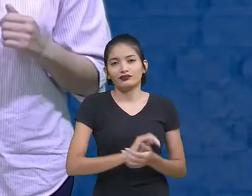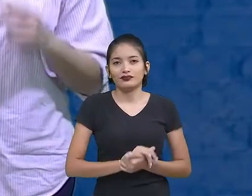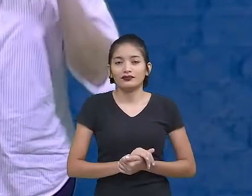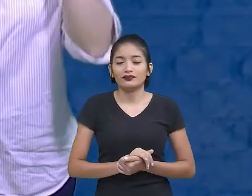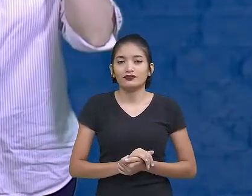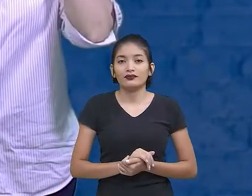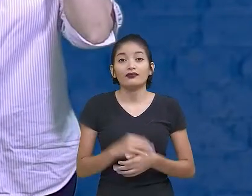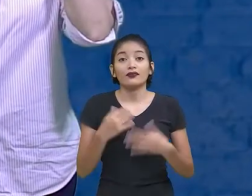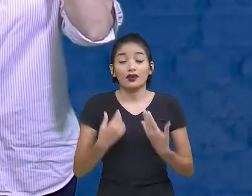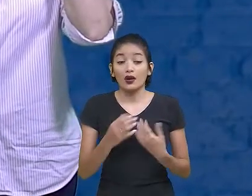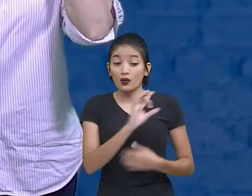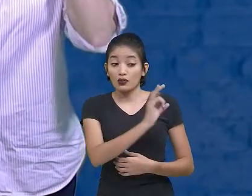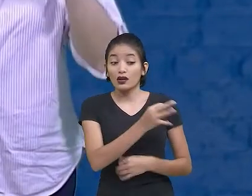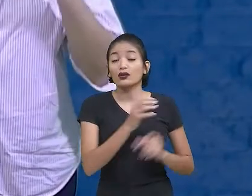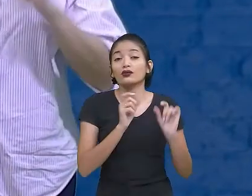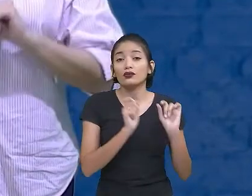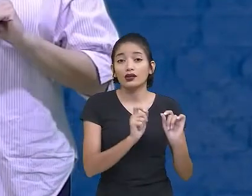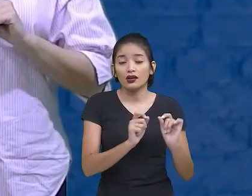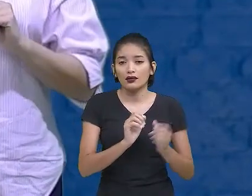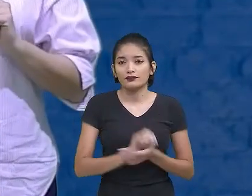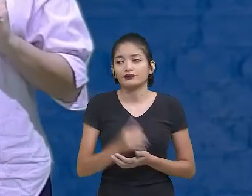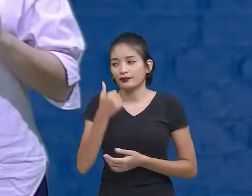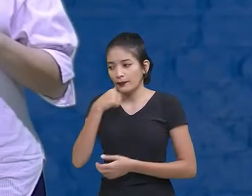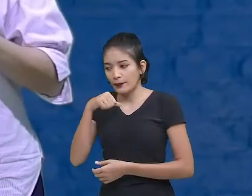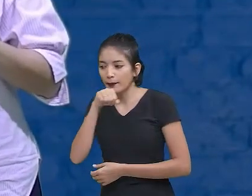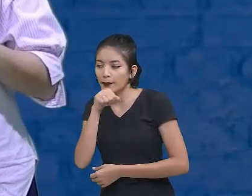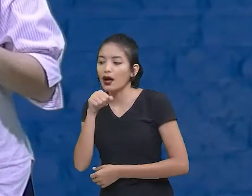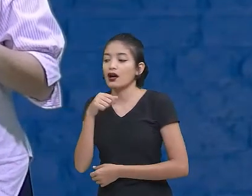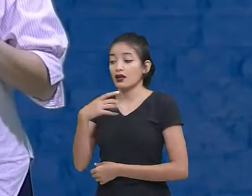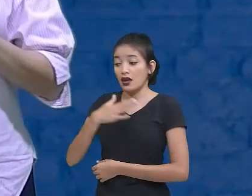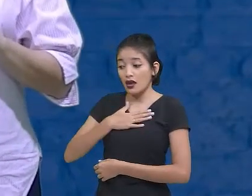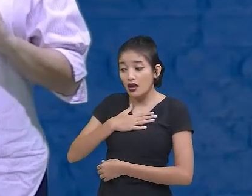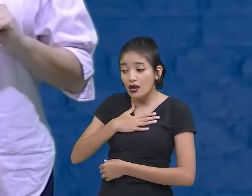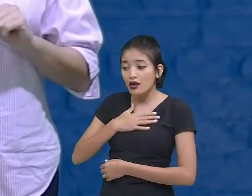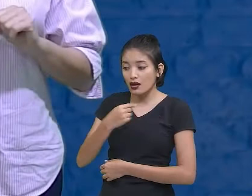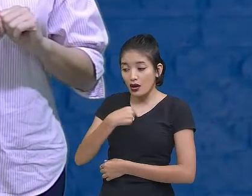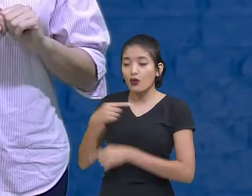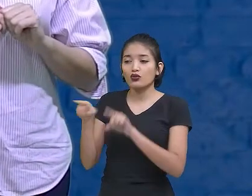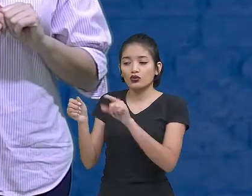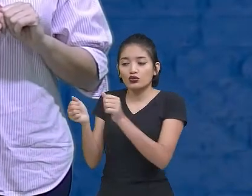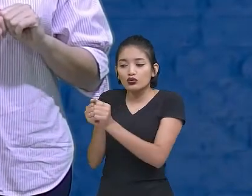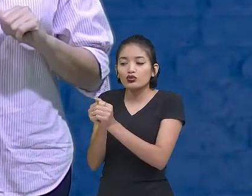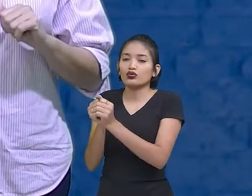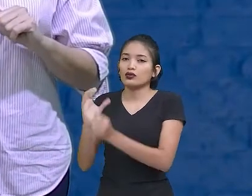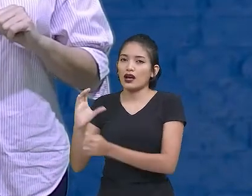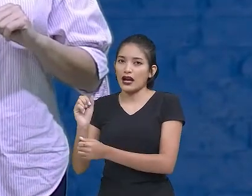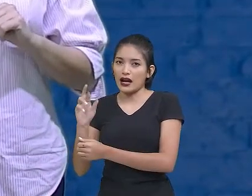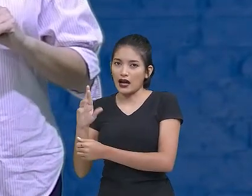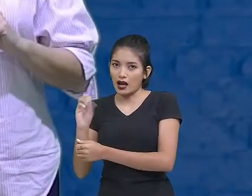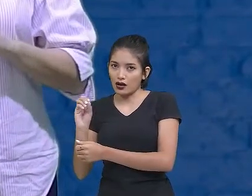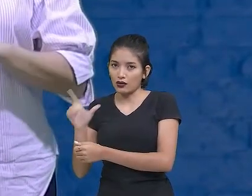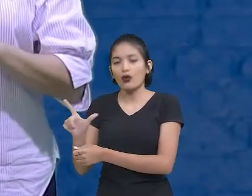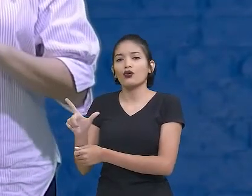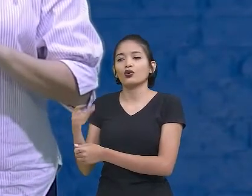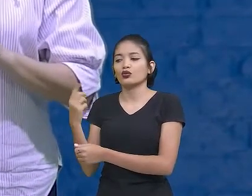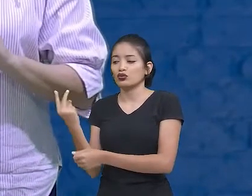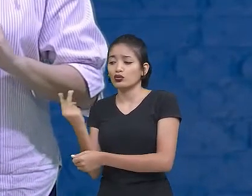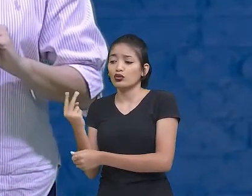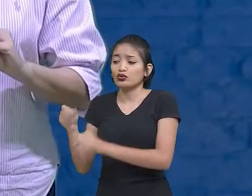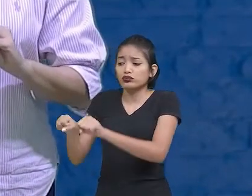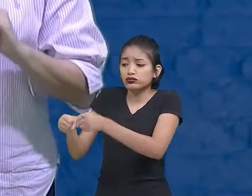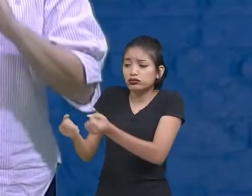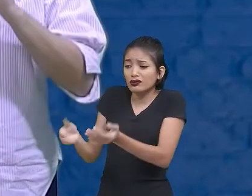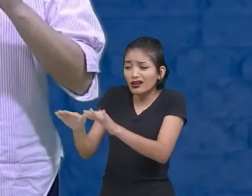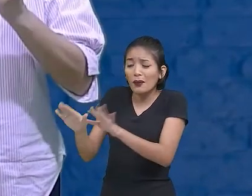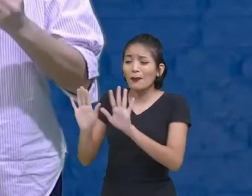certo seria, mãe, eu e a Carol quebramos o vaso, mas foi sem